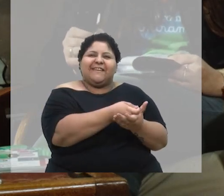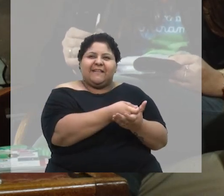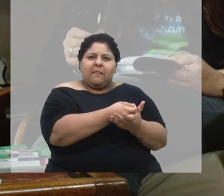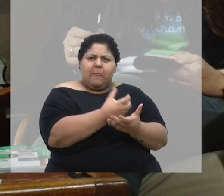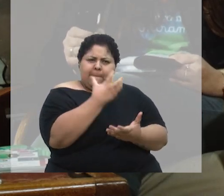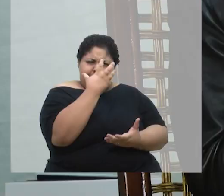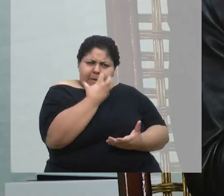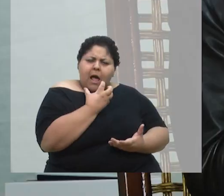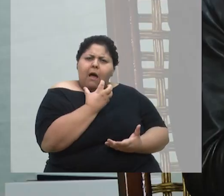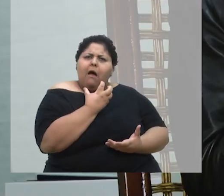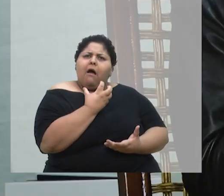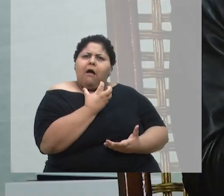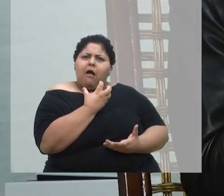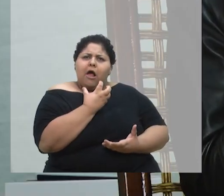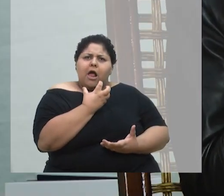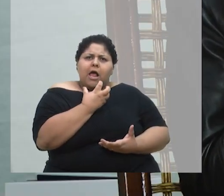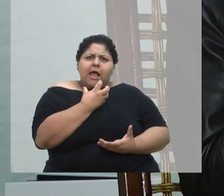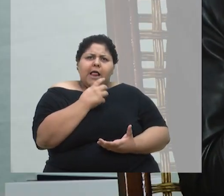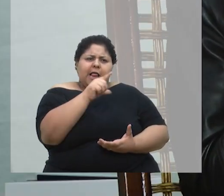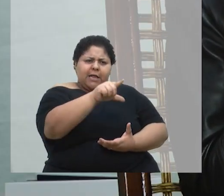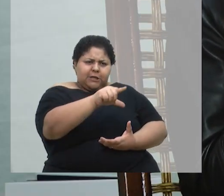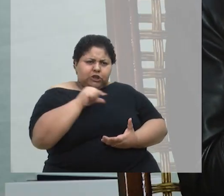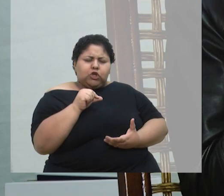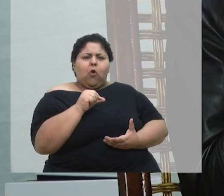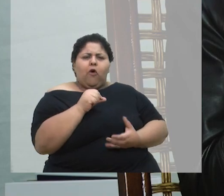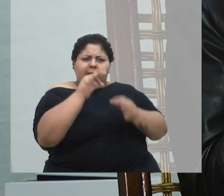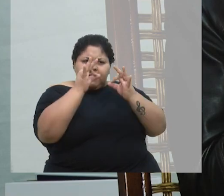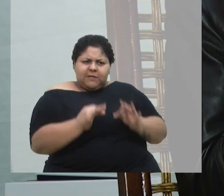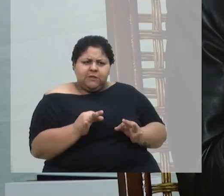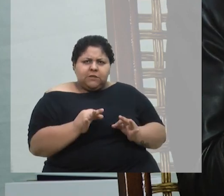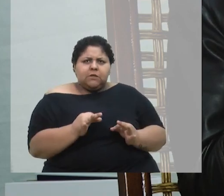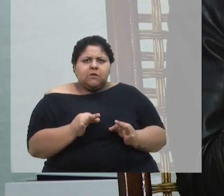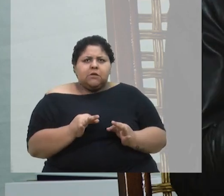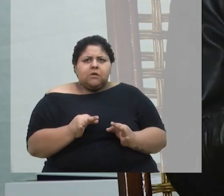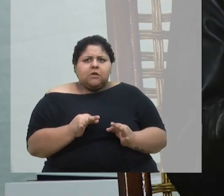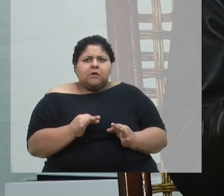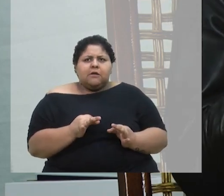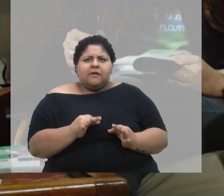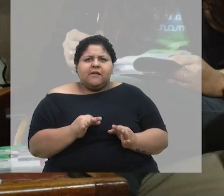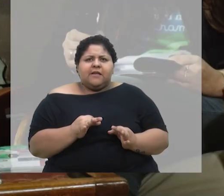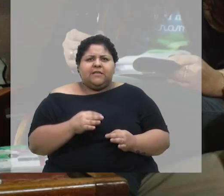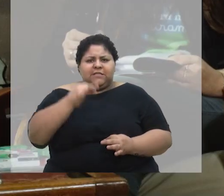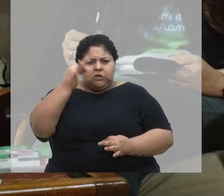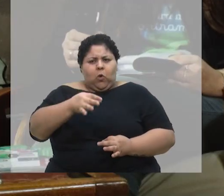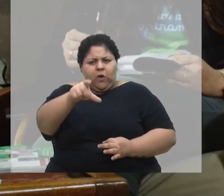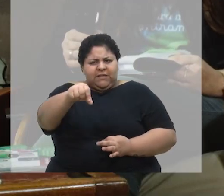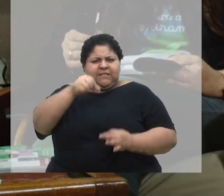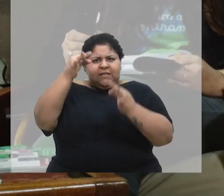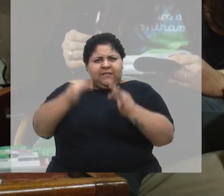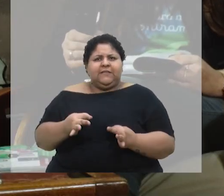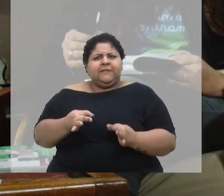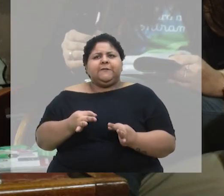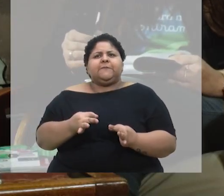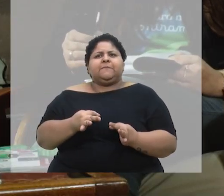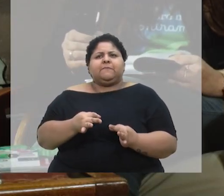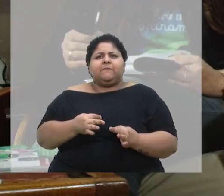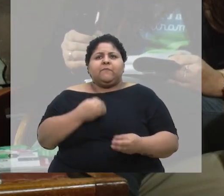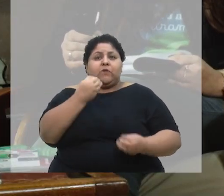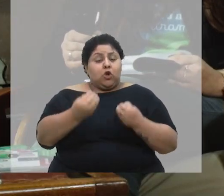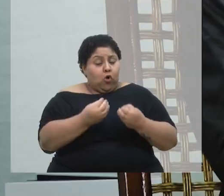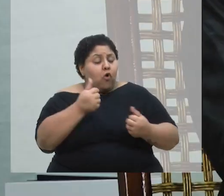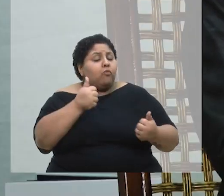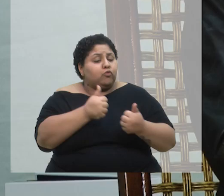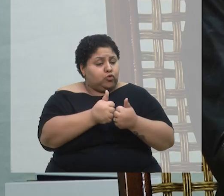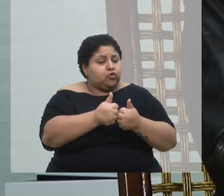é braba, é decidida, é firme nas suas decisões, né, Natasha? E